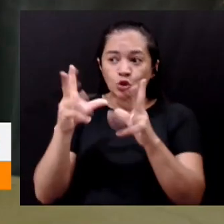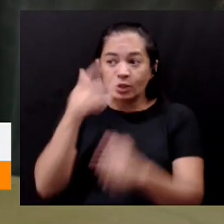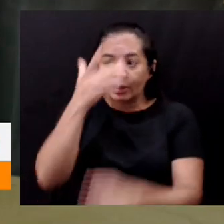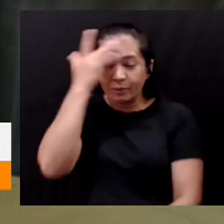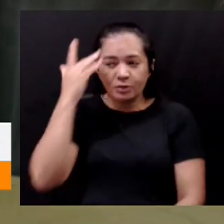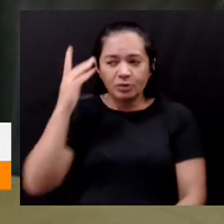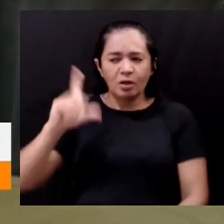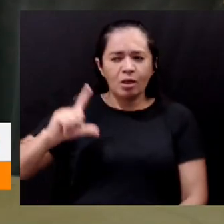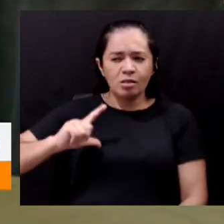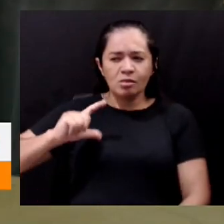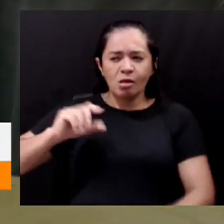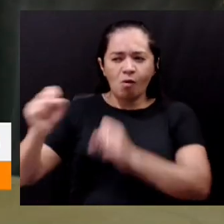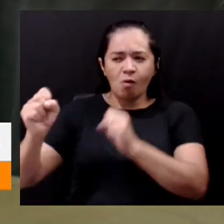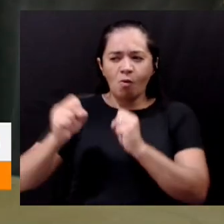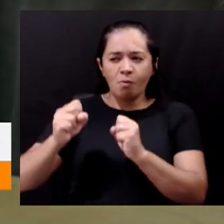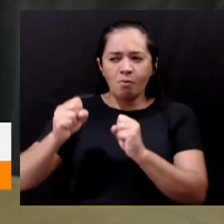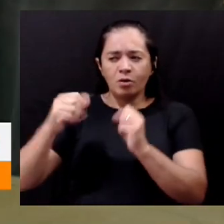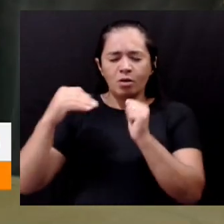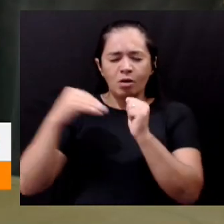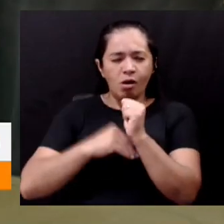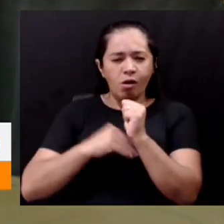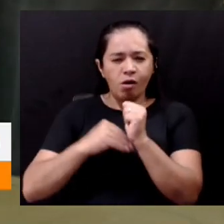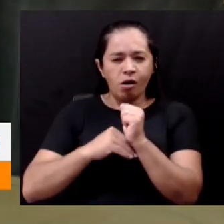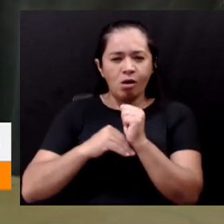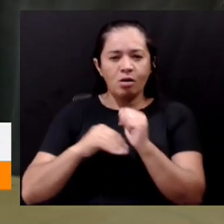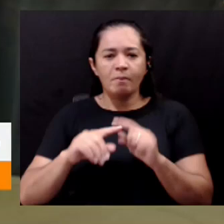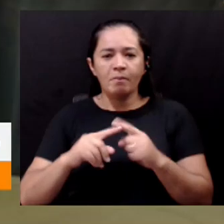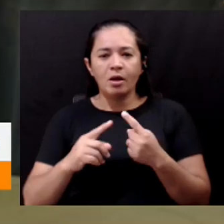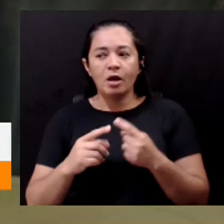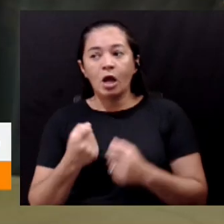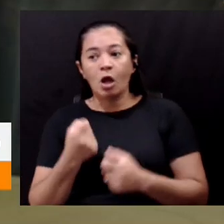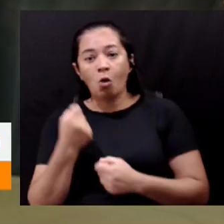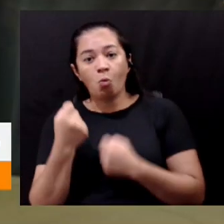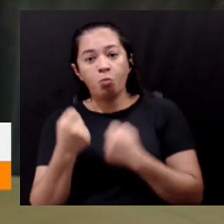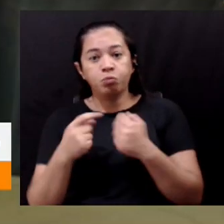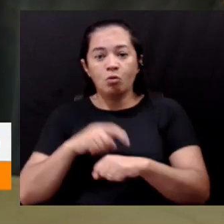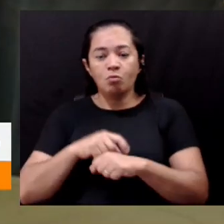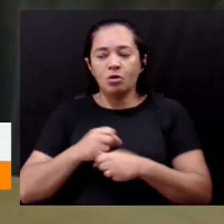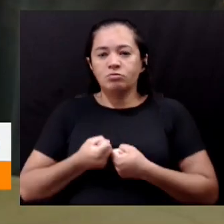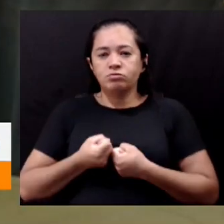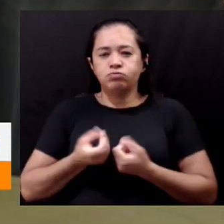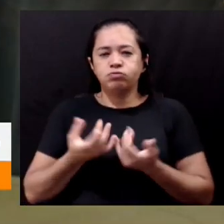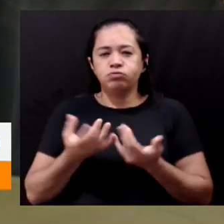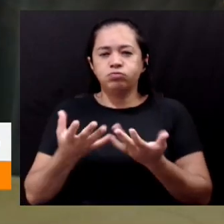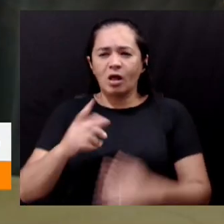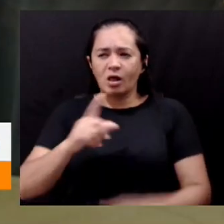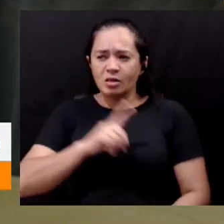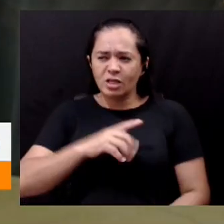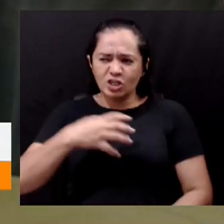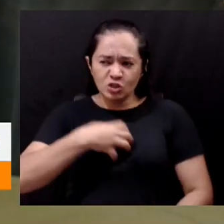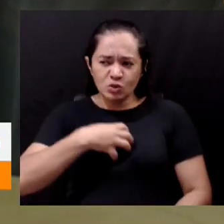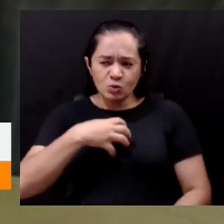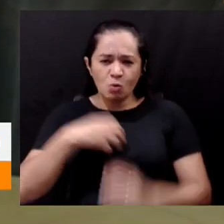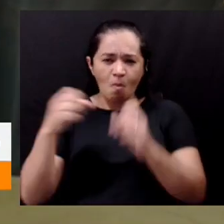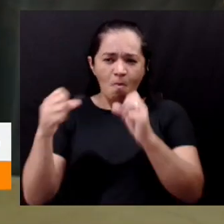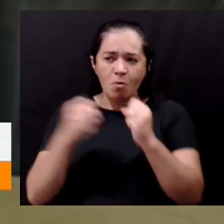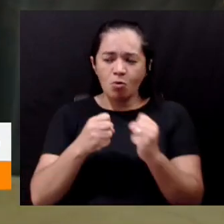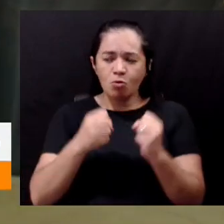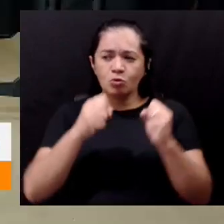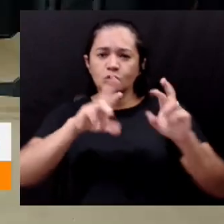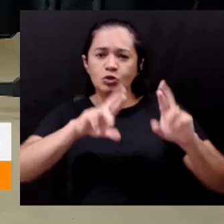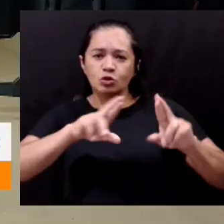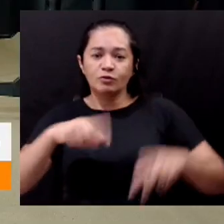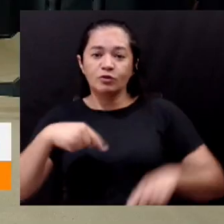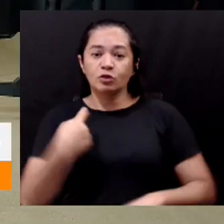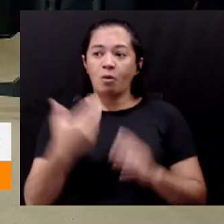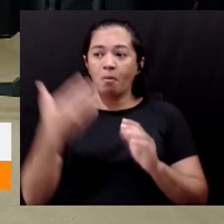que em algum momento ele vai transbordar? Tem formas de poder diferente que a gente mostra que tem? Como é